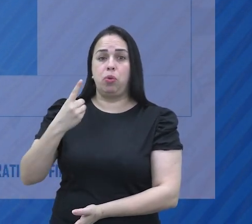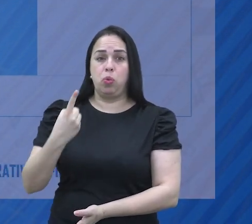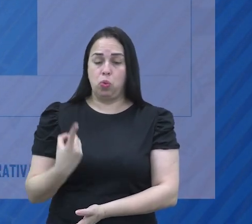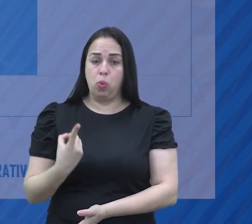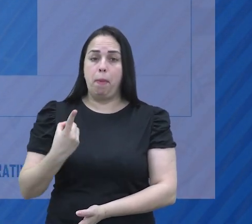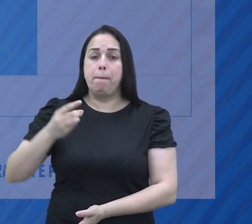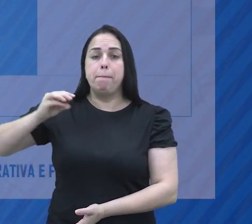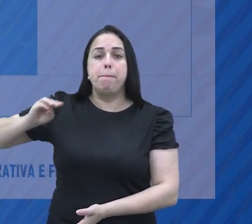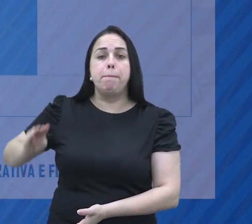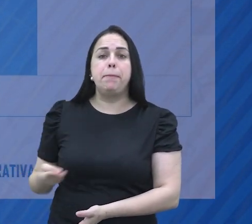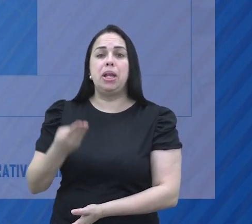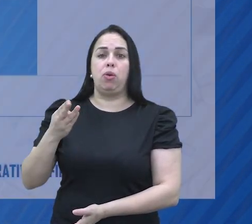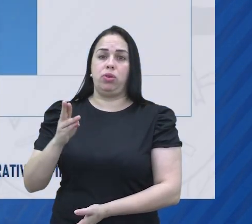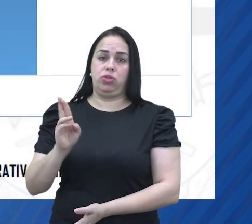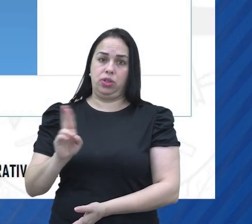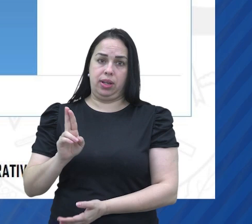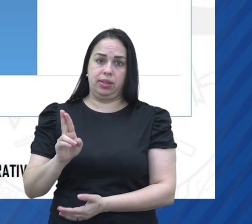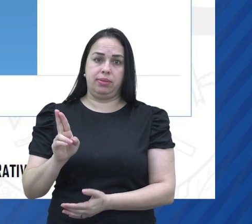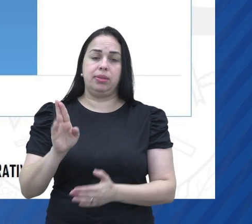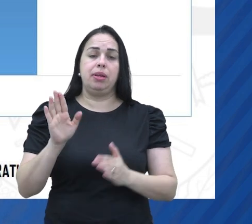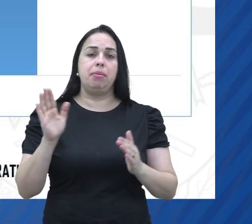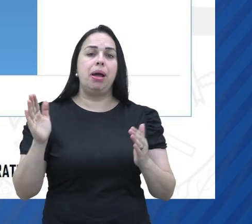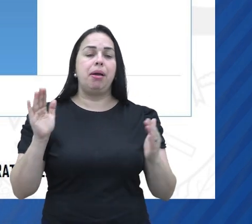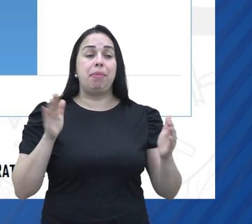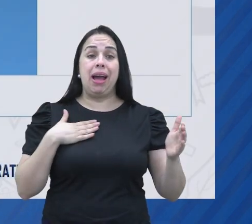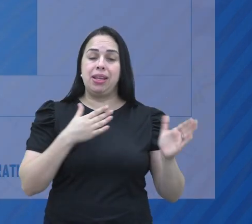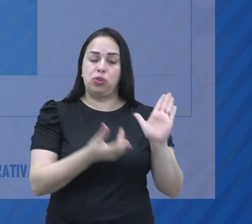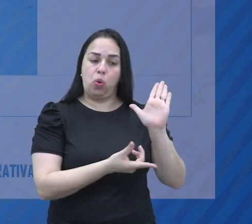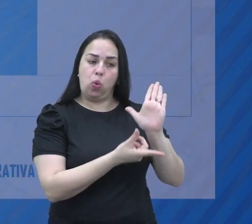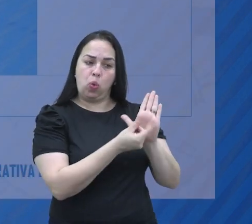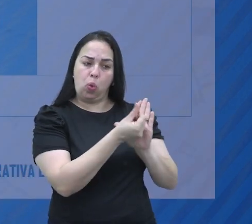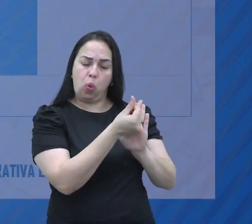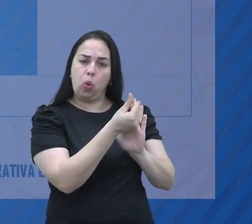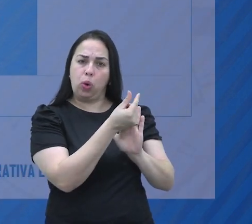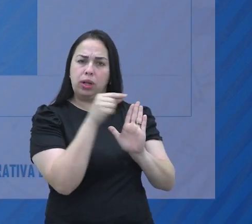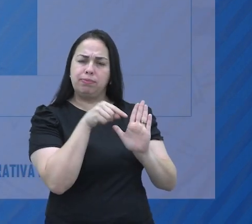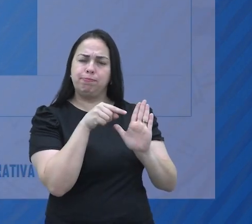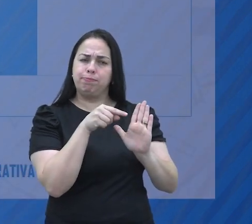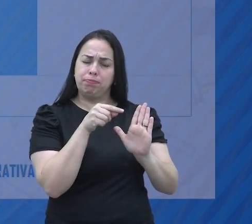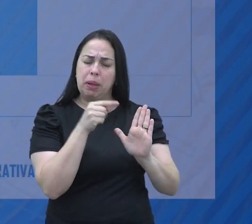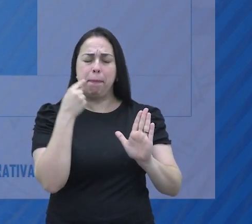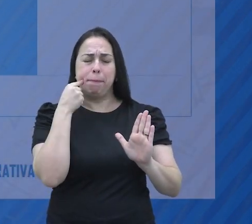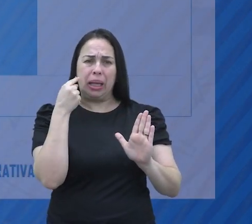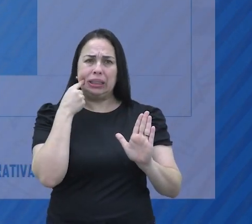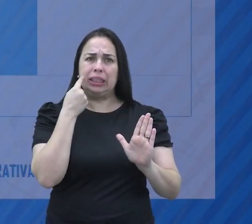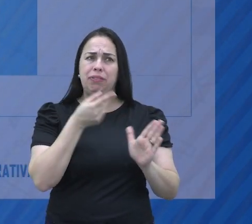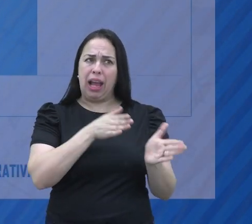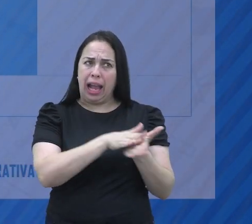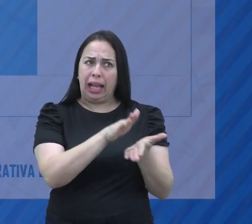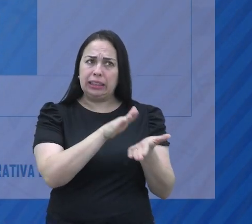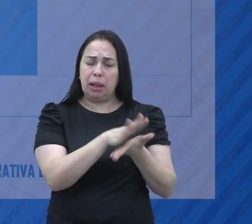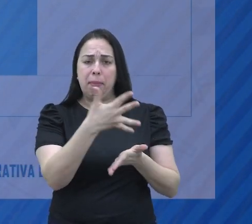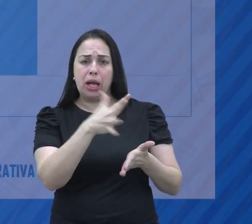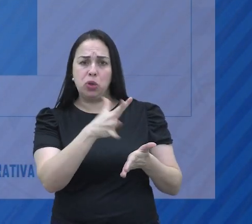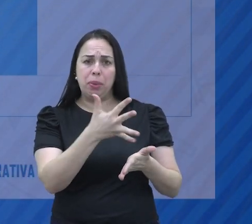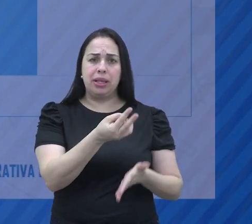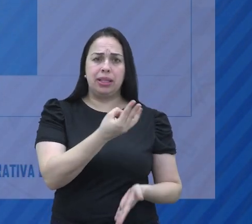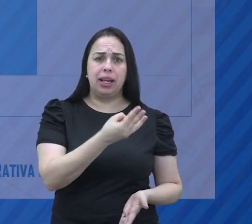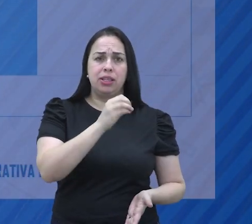bilhões de reais gastos neste período. Para o período, o governo municipal esperava ter uma despesa